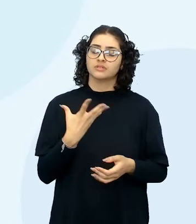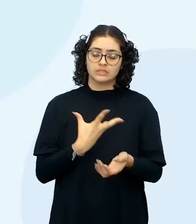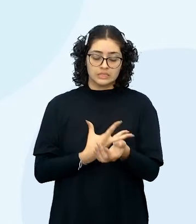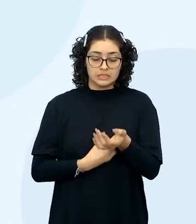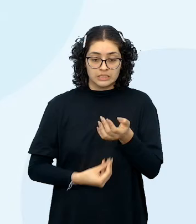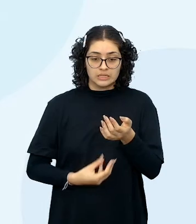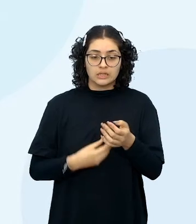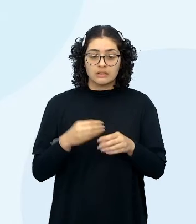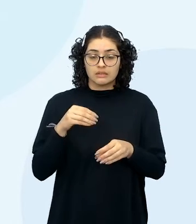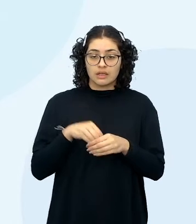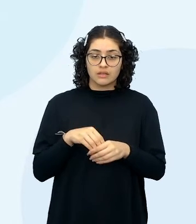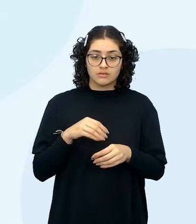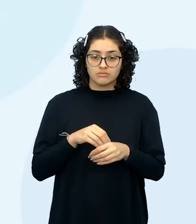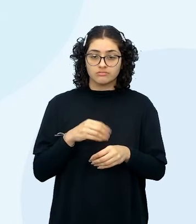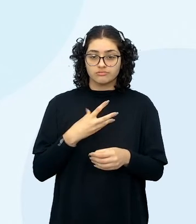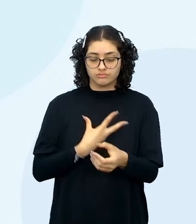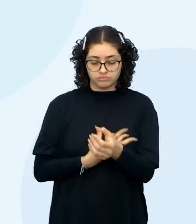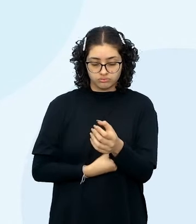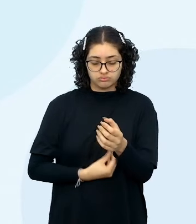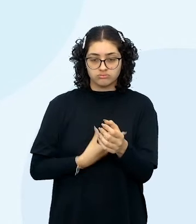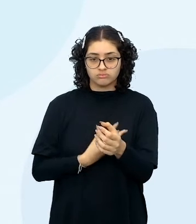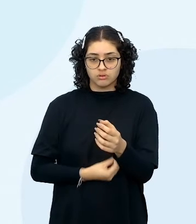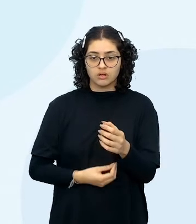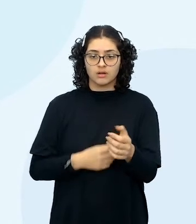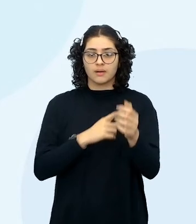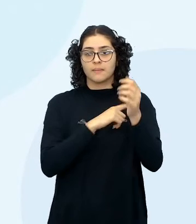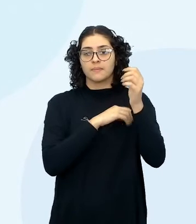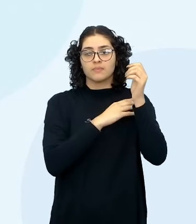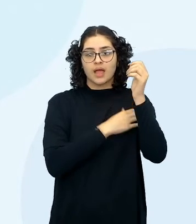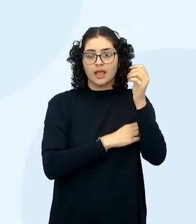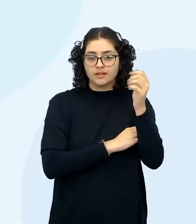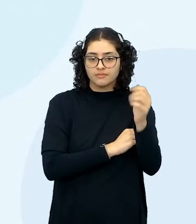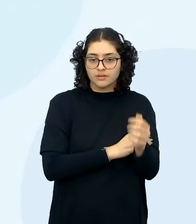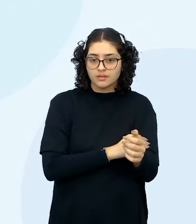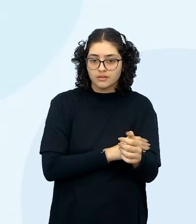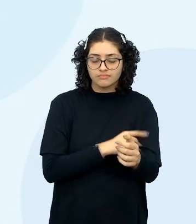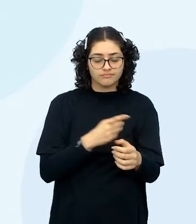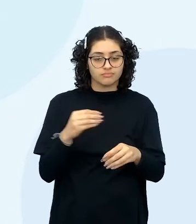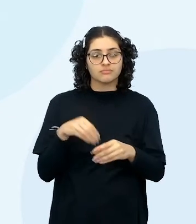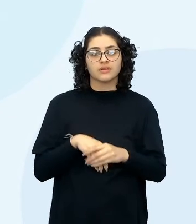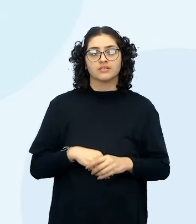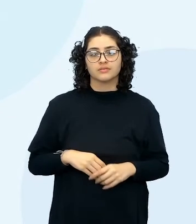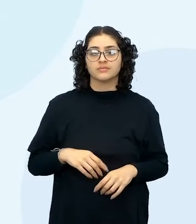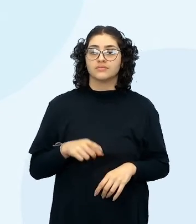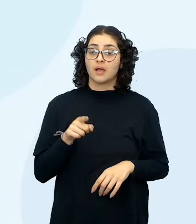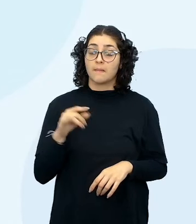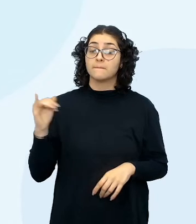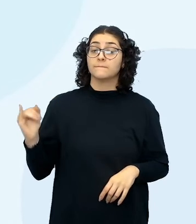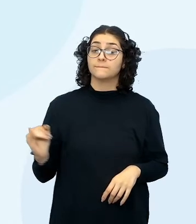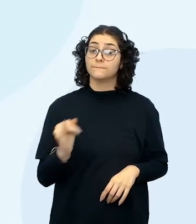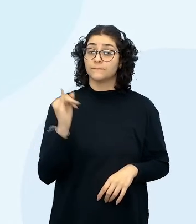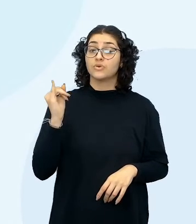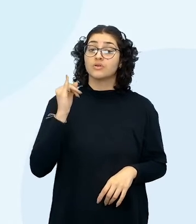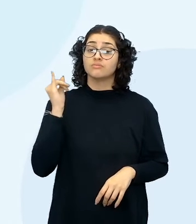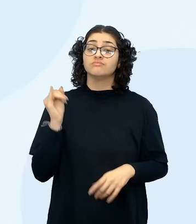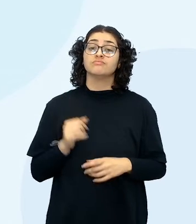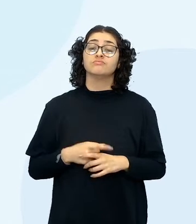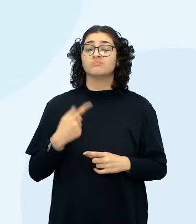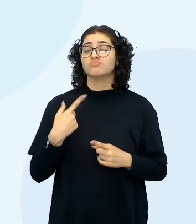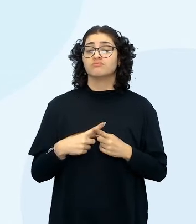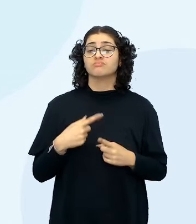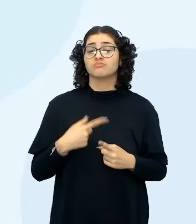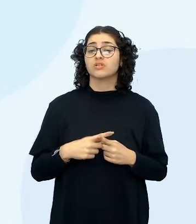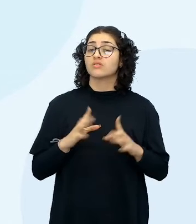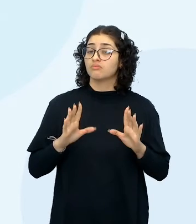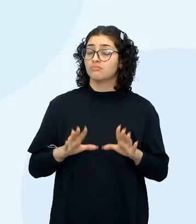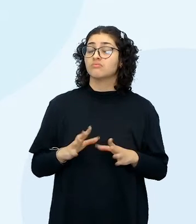sangramentos internos, como nos músculos, na pele e nas mucosas. Isso é importante justamente porque, olha